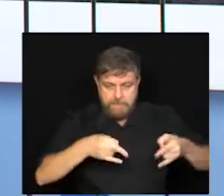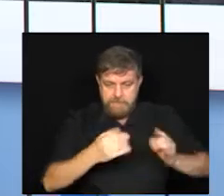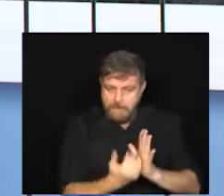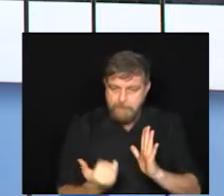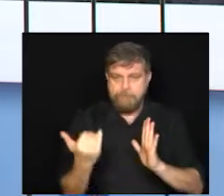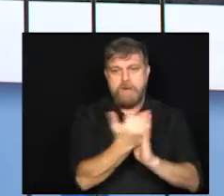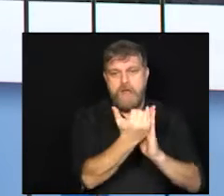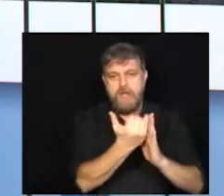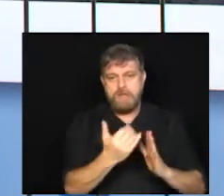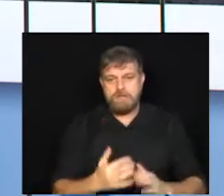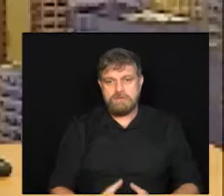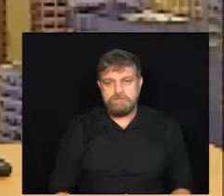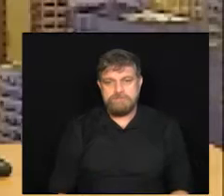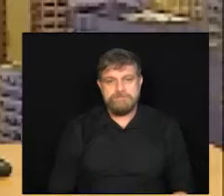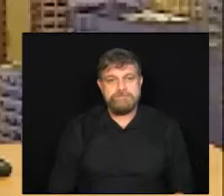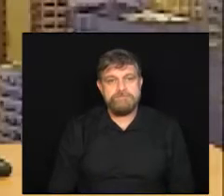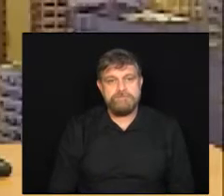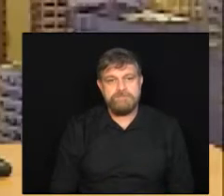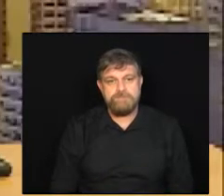rede.